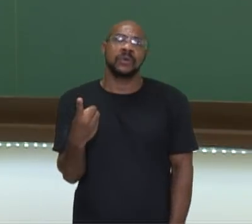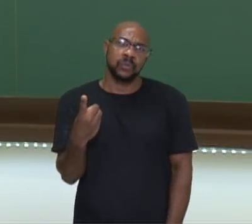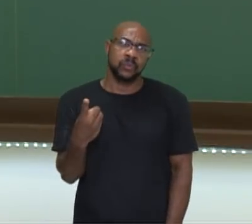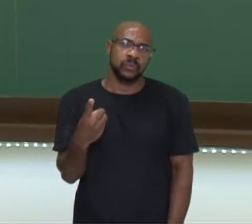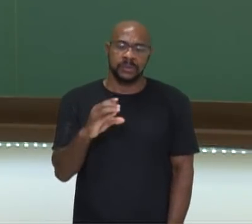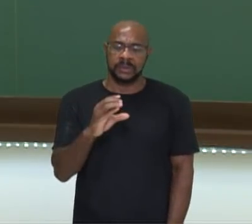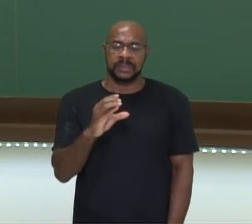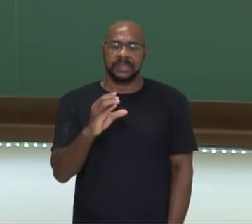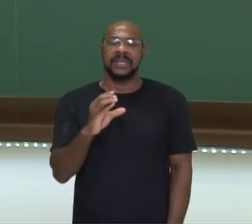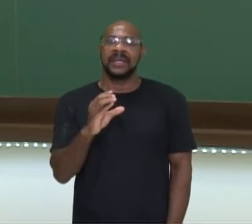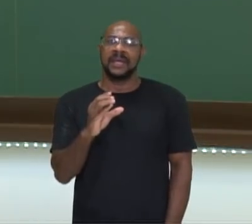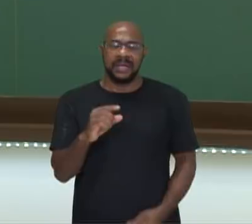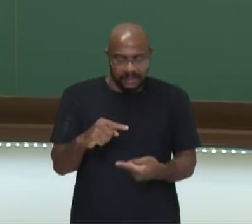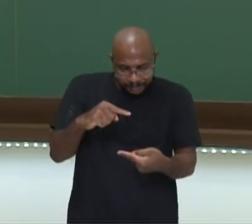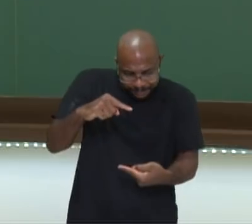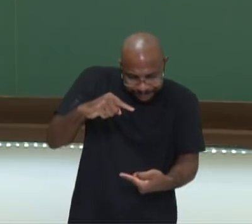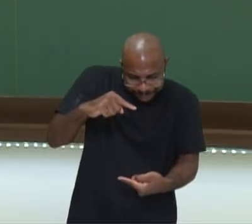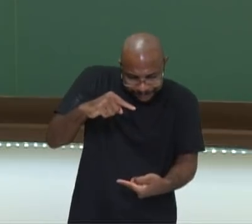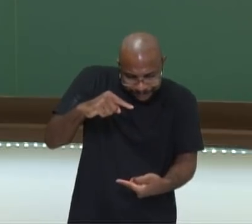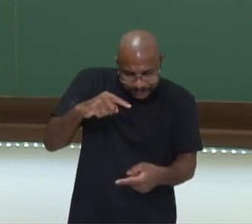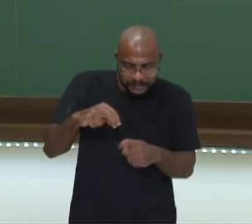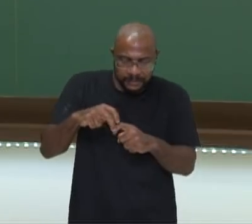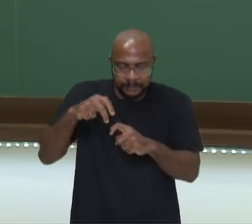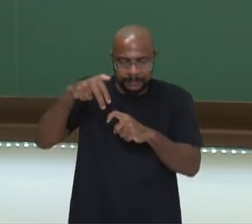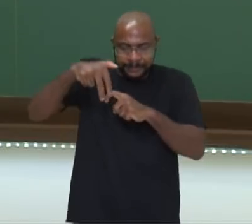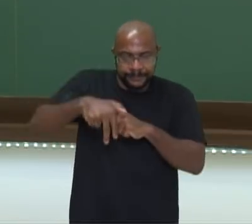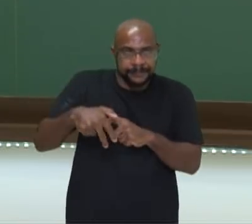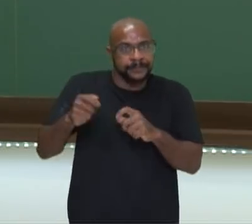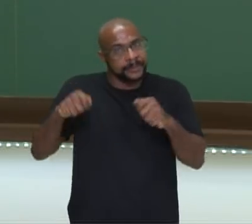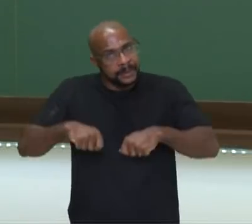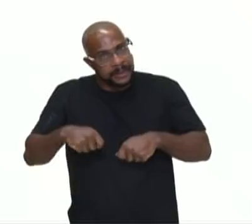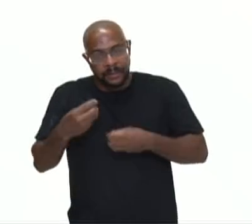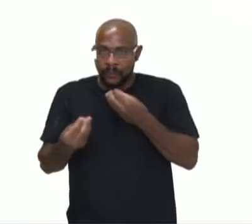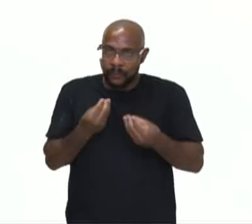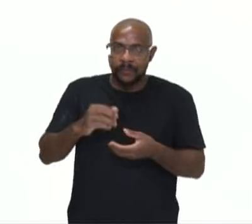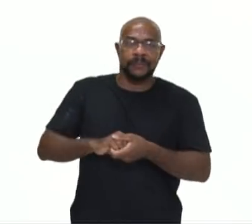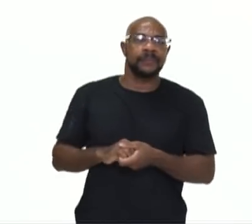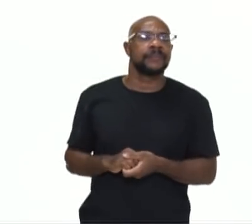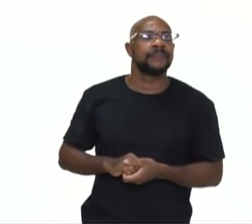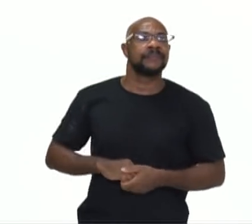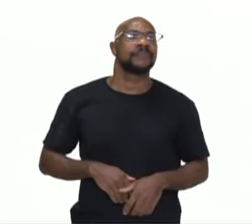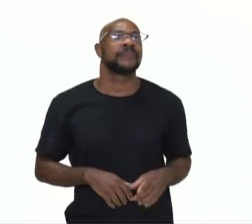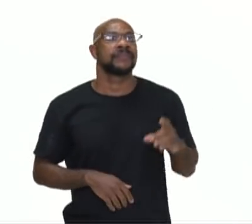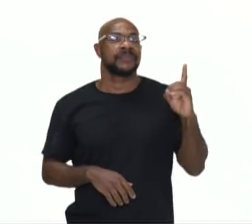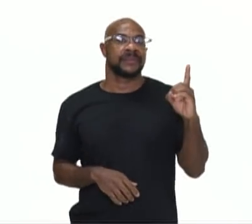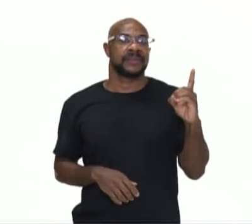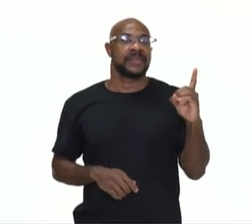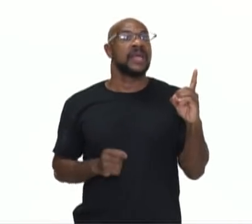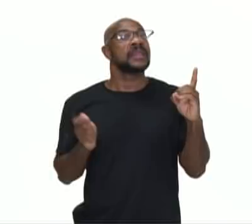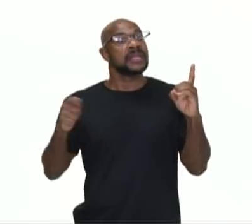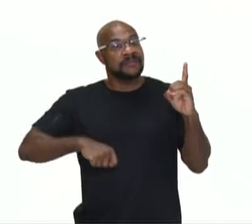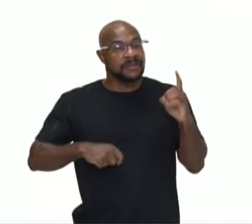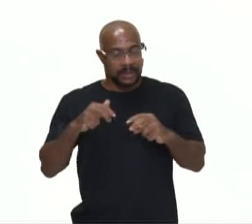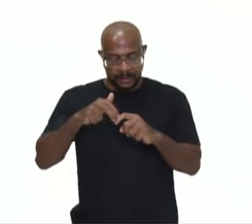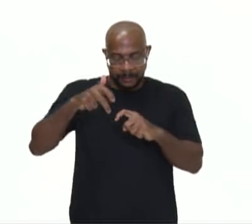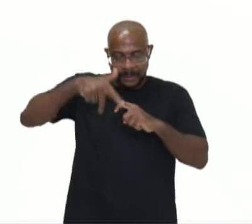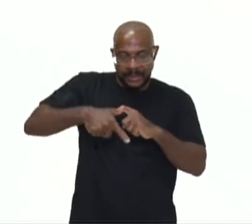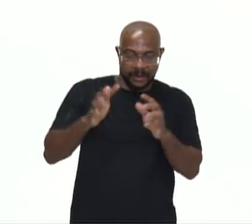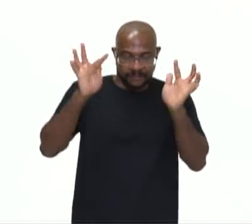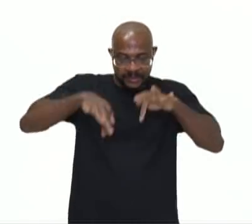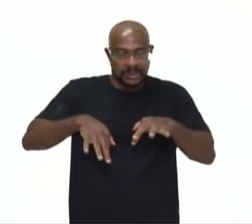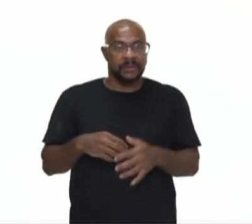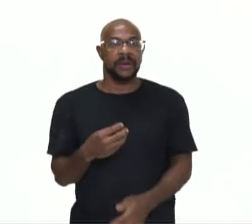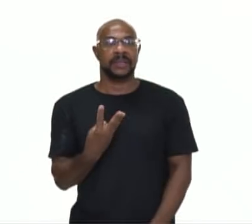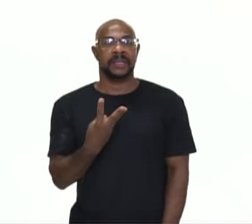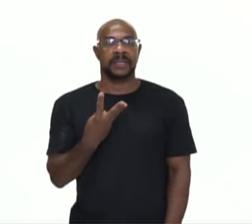centímetros, é uma reguinha, tá? Mas ele tem que pular porque acabou a corda, certo? Deverá pular do final da corda a 3,1 metros do